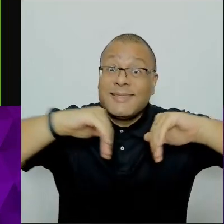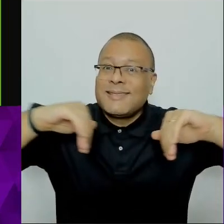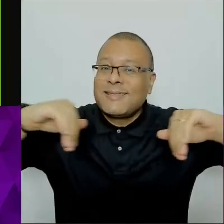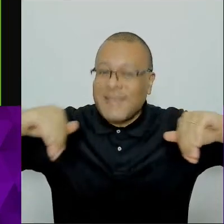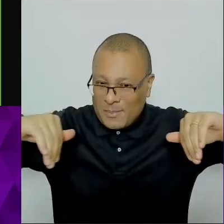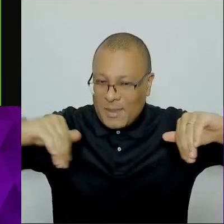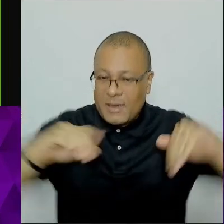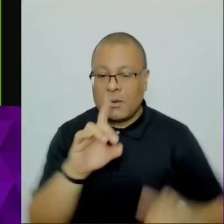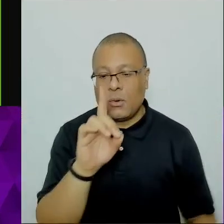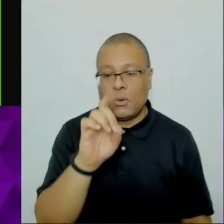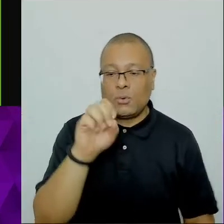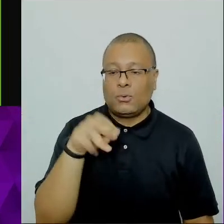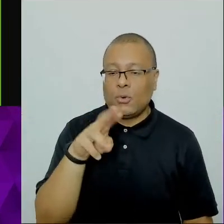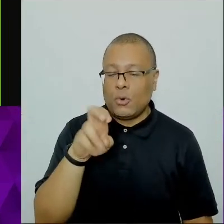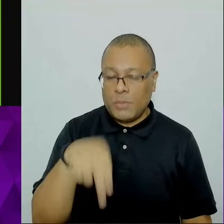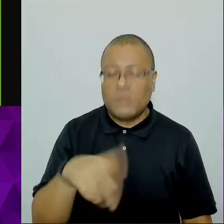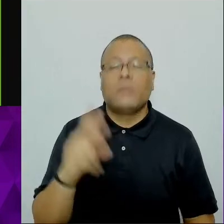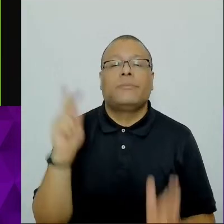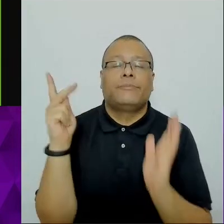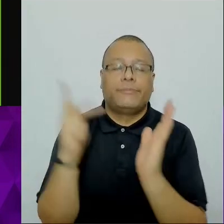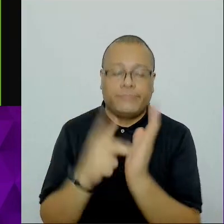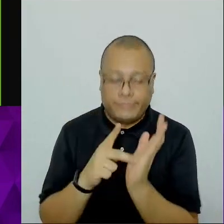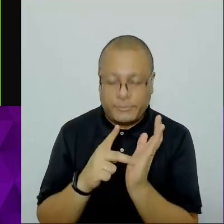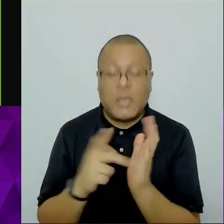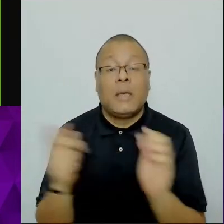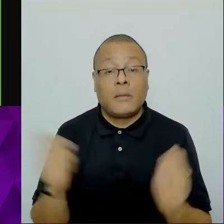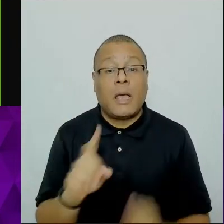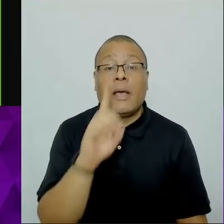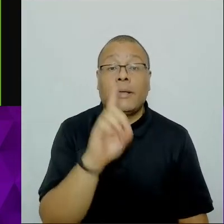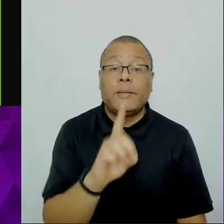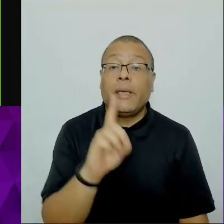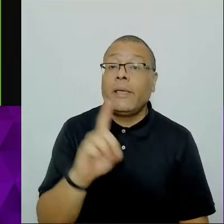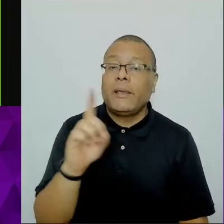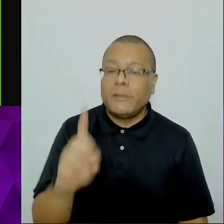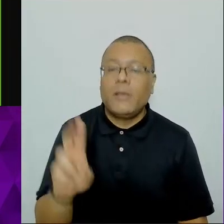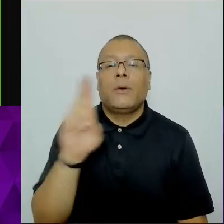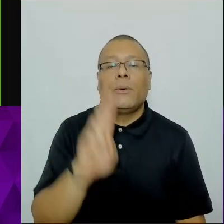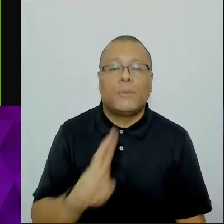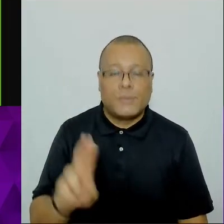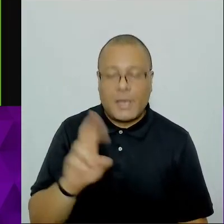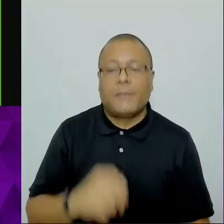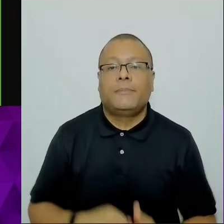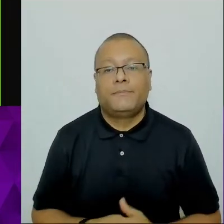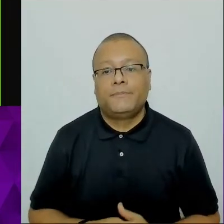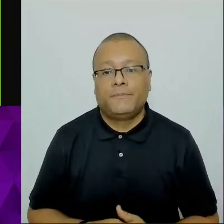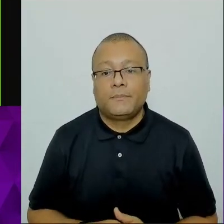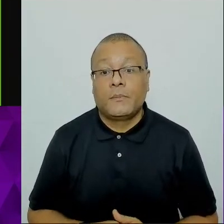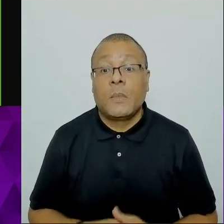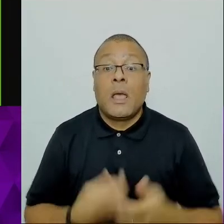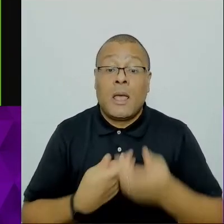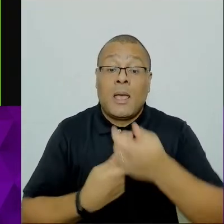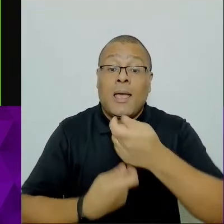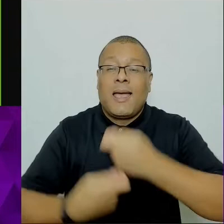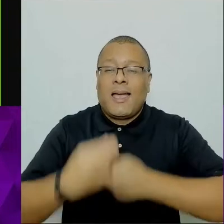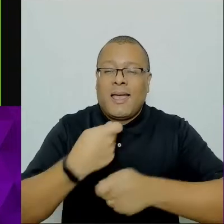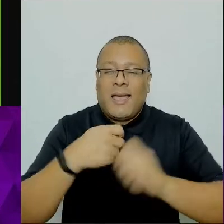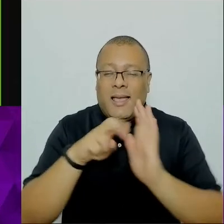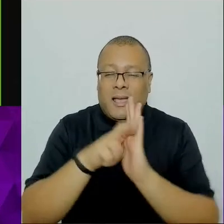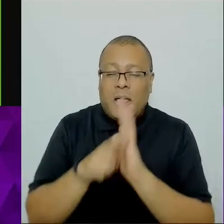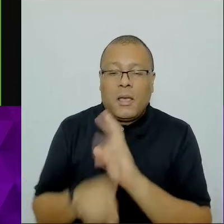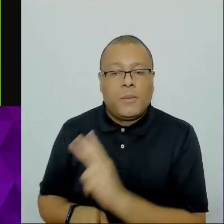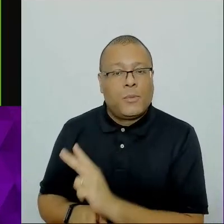Mônica falou, a gente consegue de fato aplicar ali o DDD. A regra de negócio ela fica